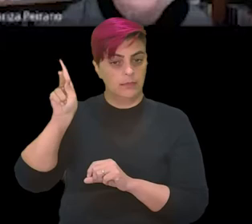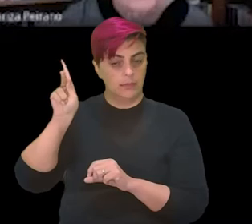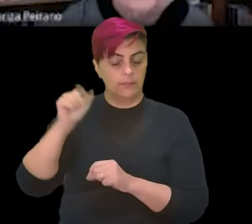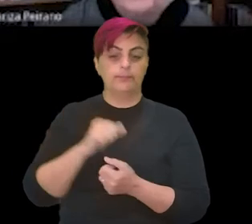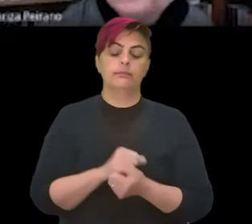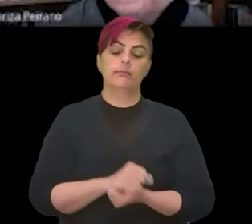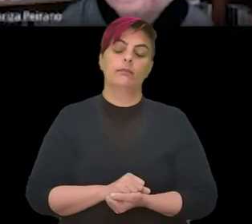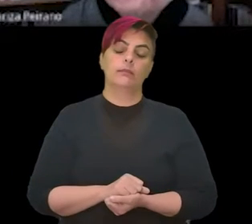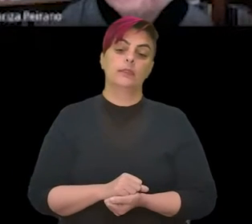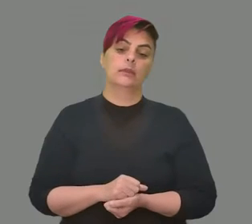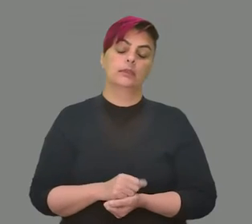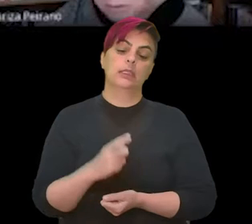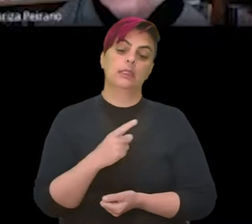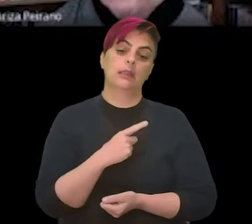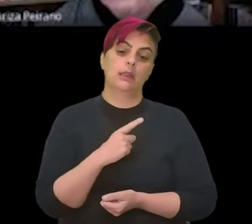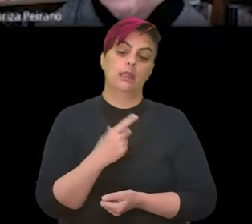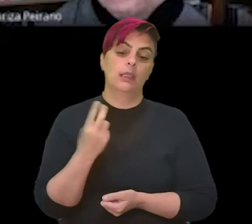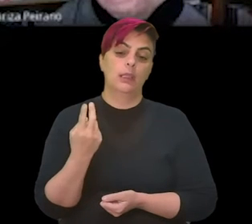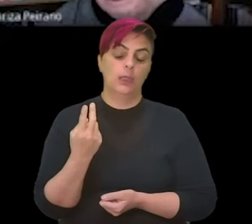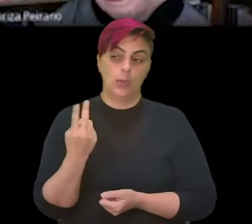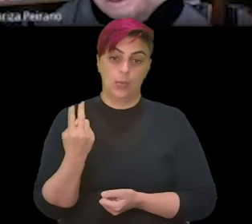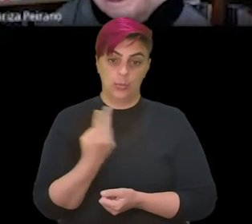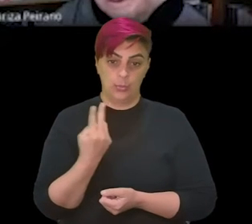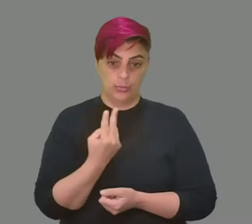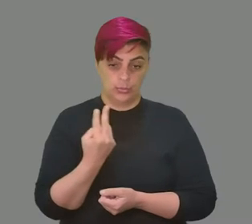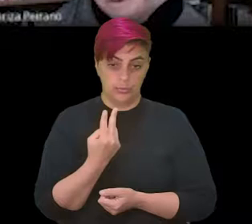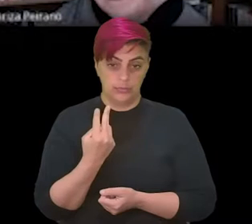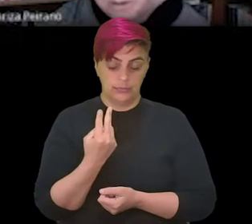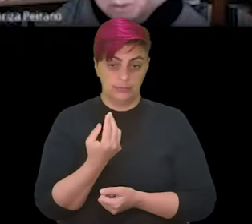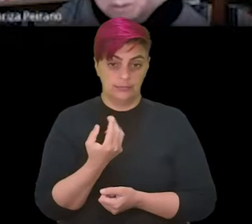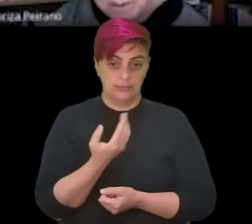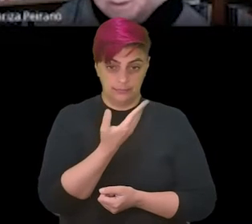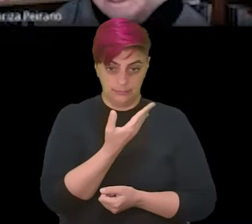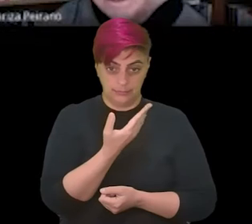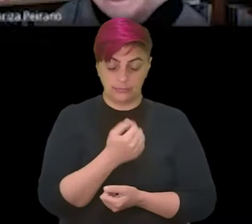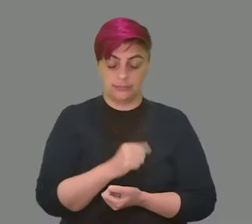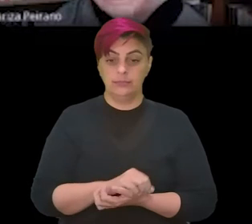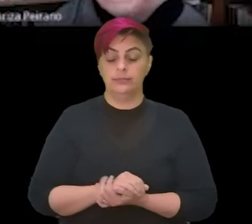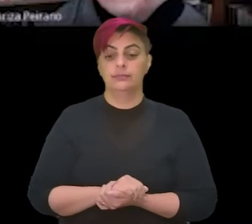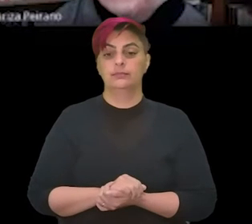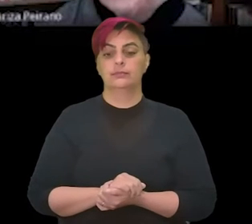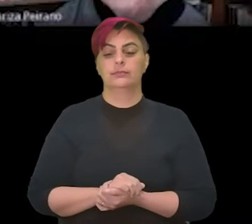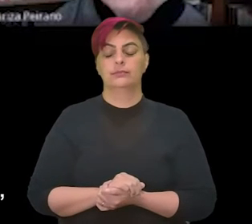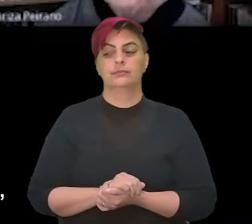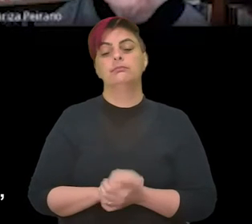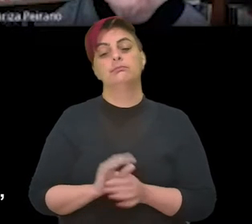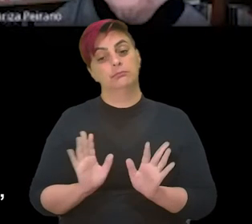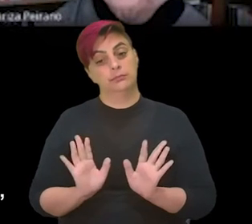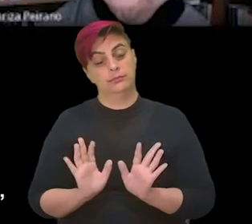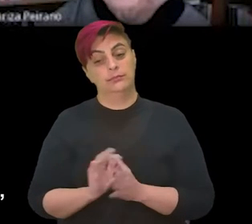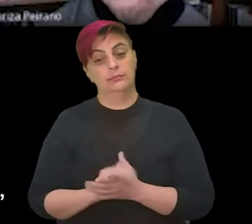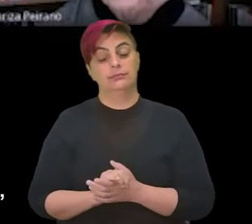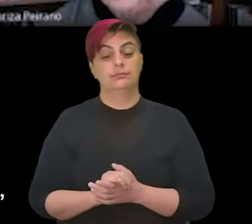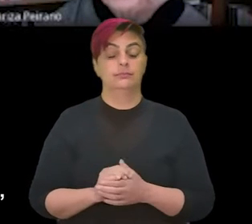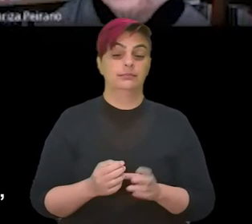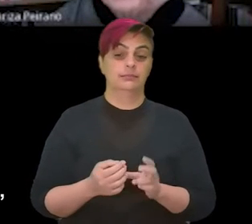Temos um segundo, de novo, Malinowski com os trobriandeses. E se,